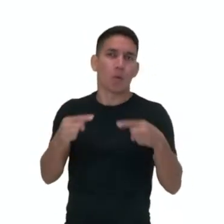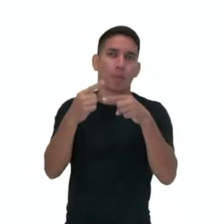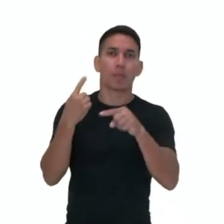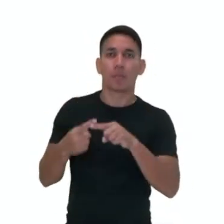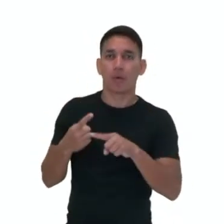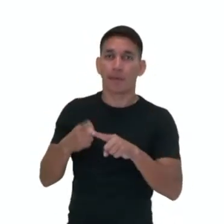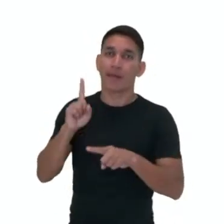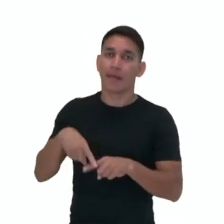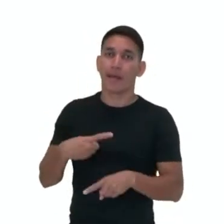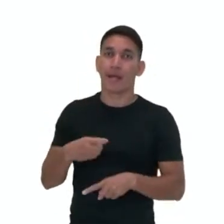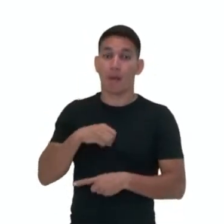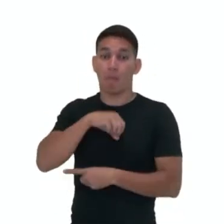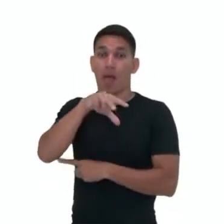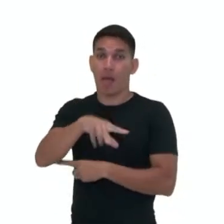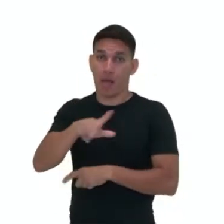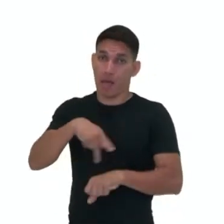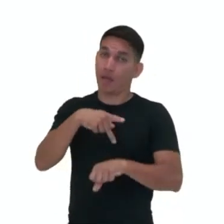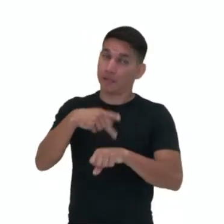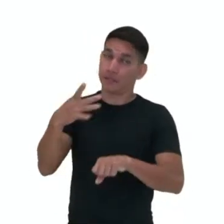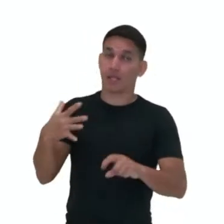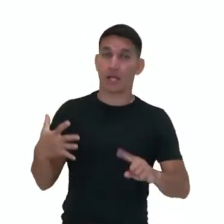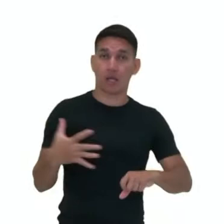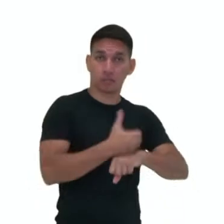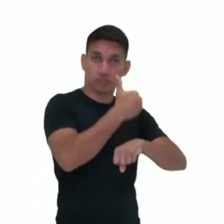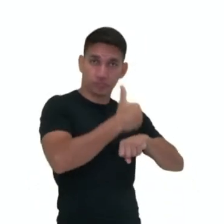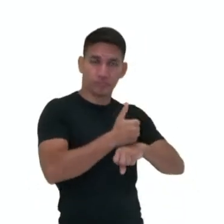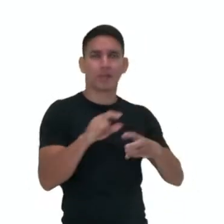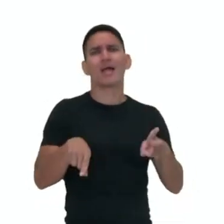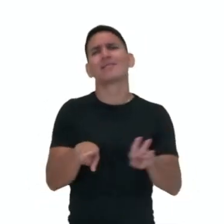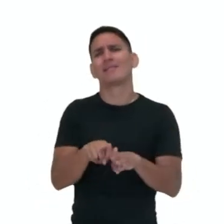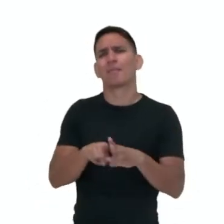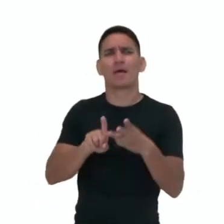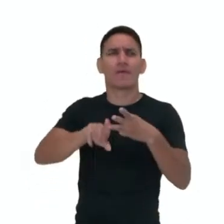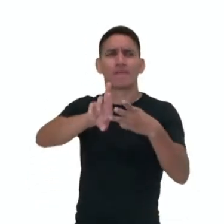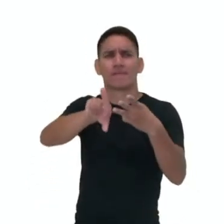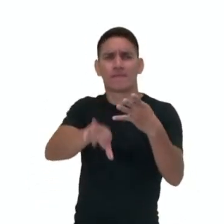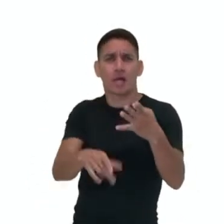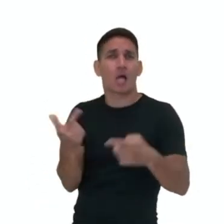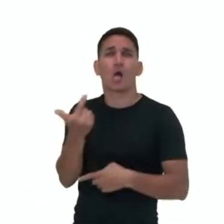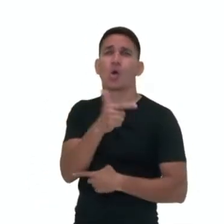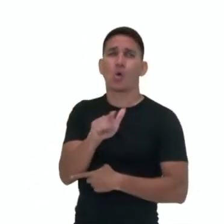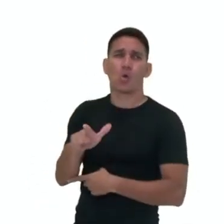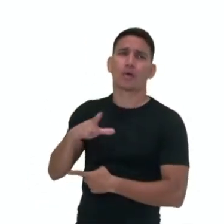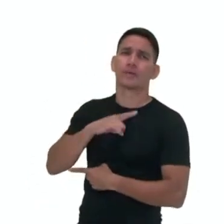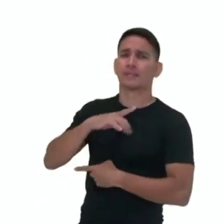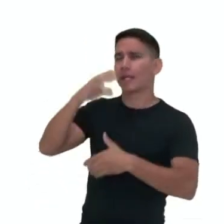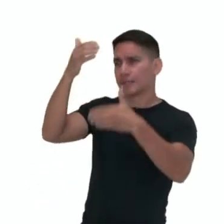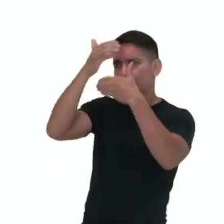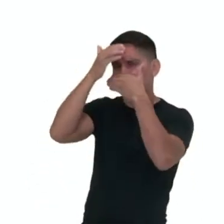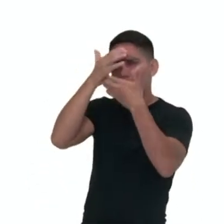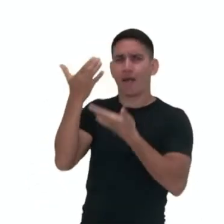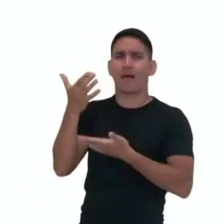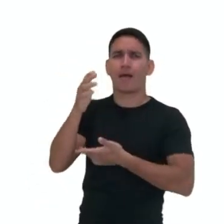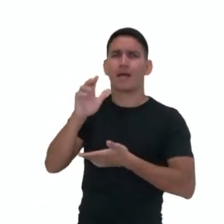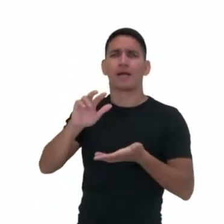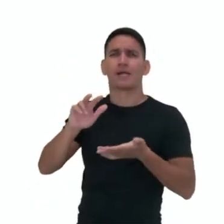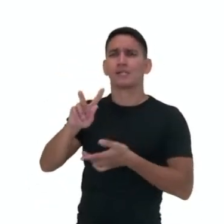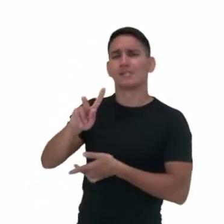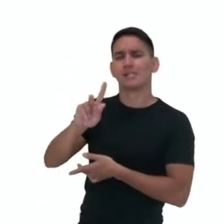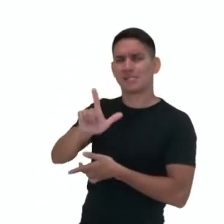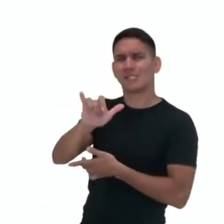nos colonizou. E também diversos, como sírios, libaneses, venezuelanos,